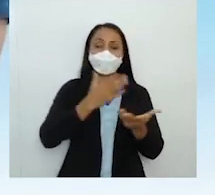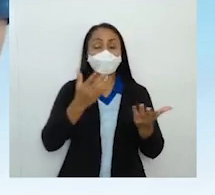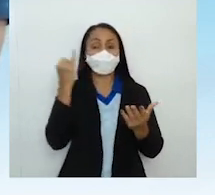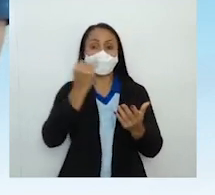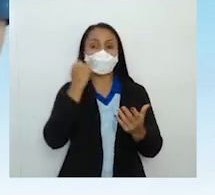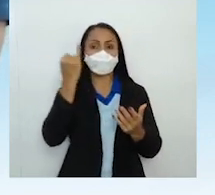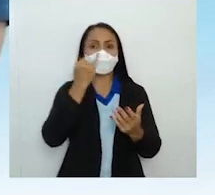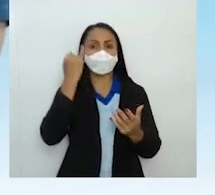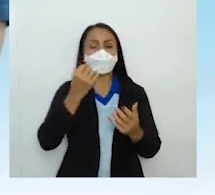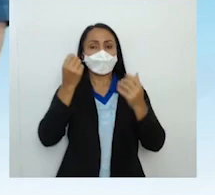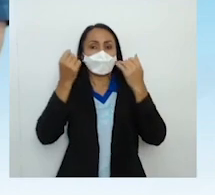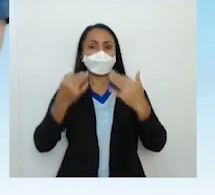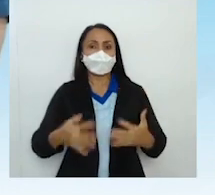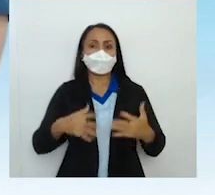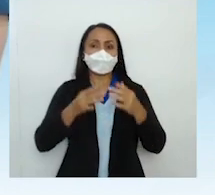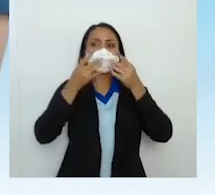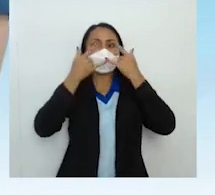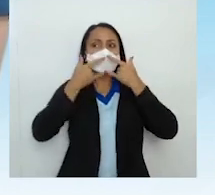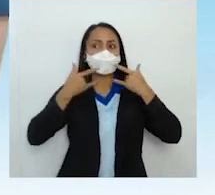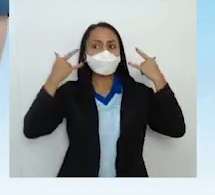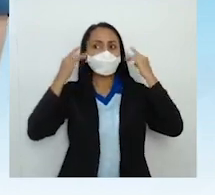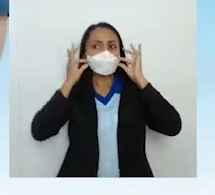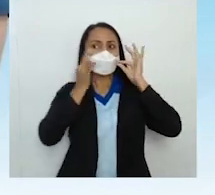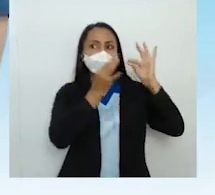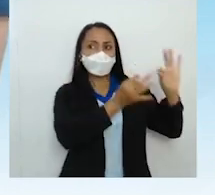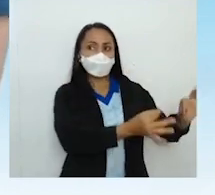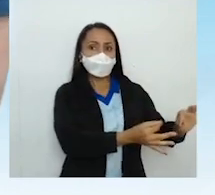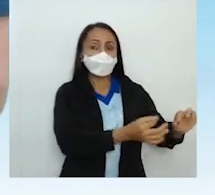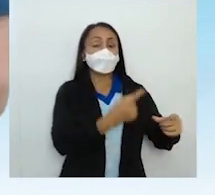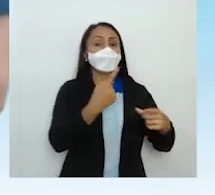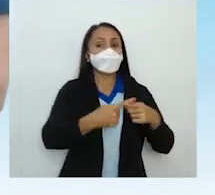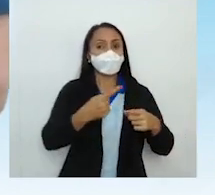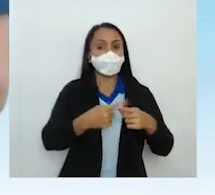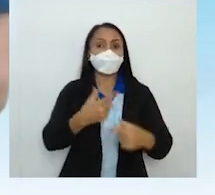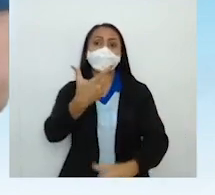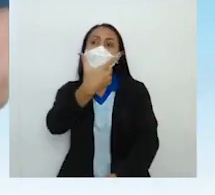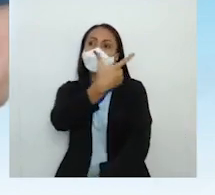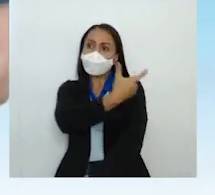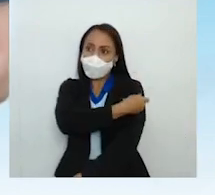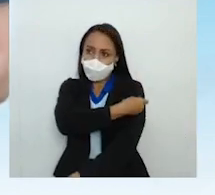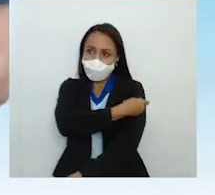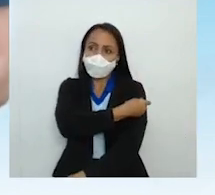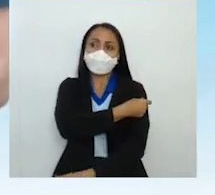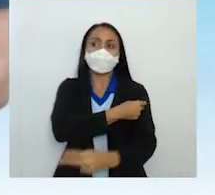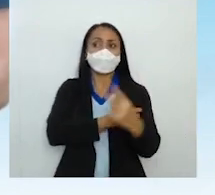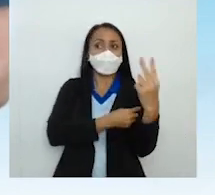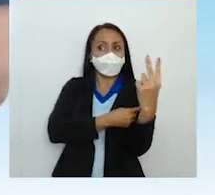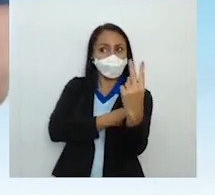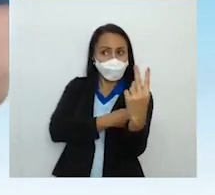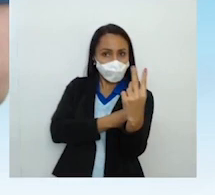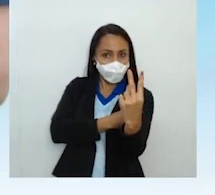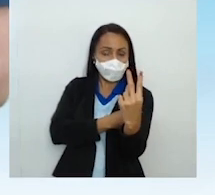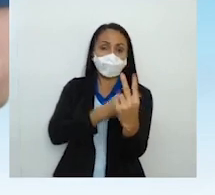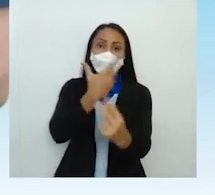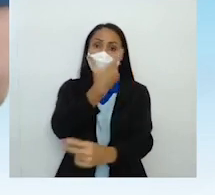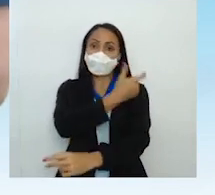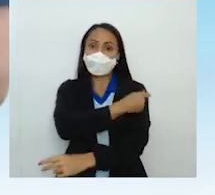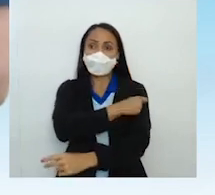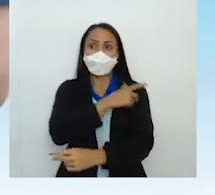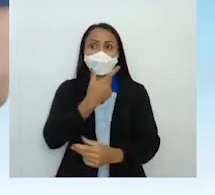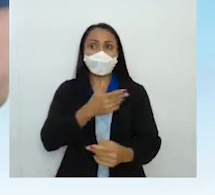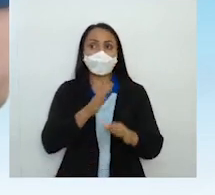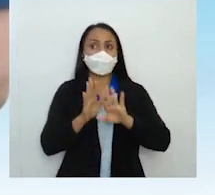importante salientar que nós estamos sem máscara. Por quê, professor? Porque nós estamos vacinados com as 2 doses e não